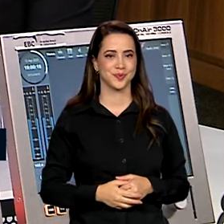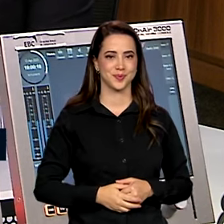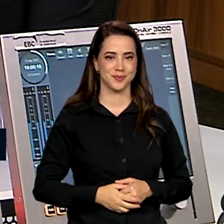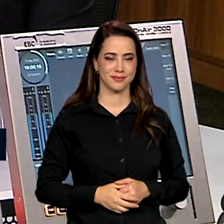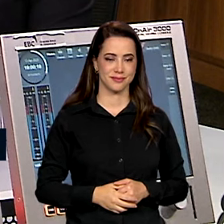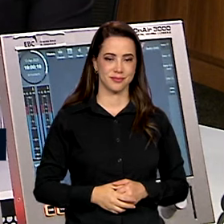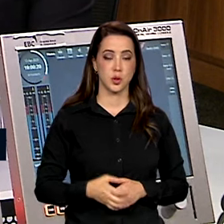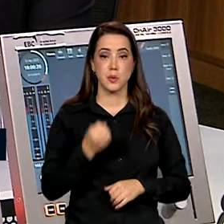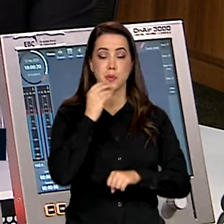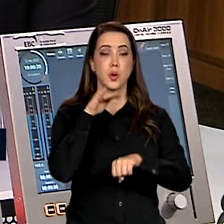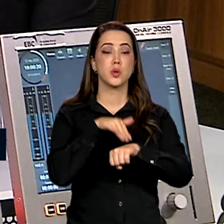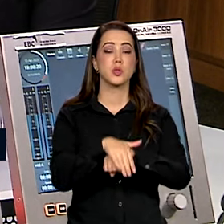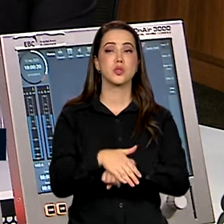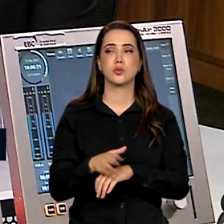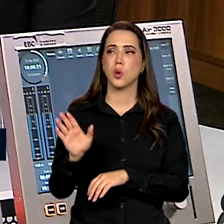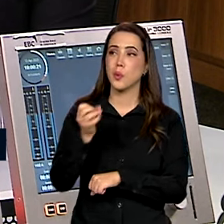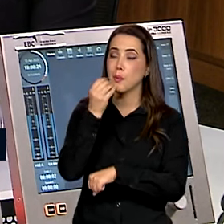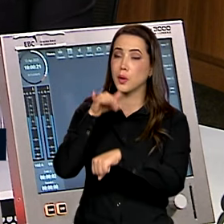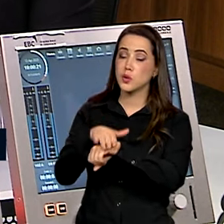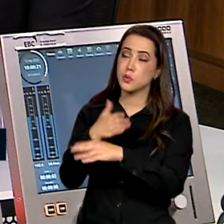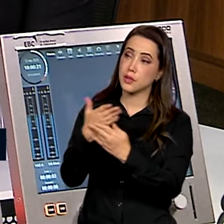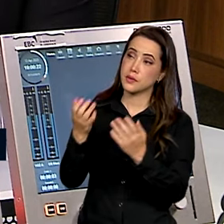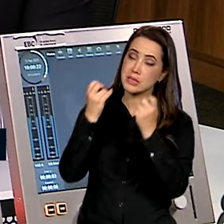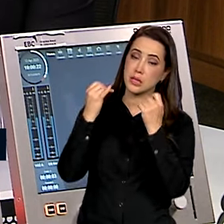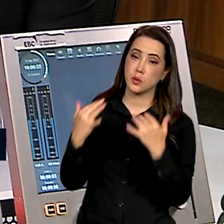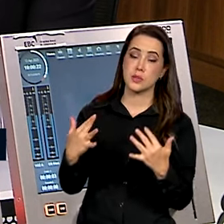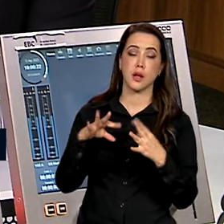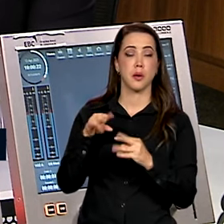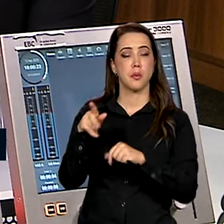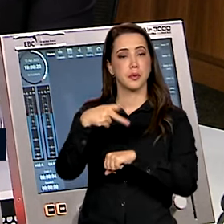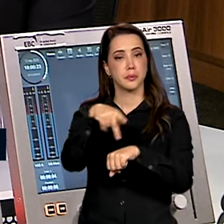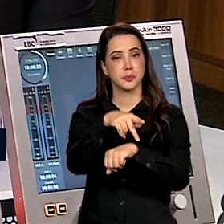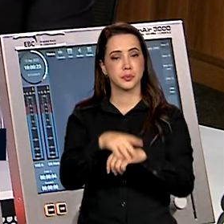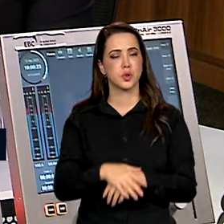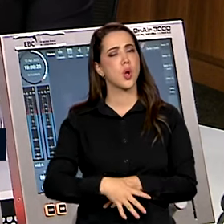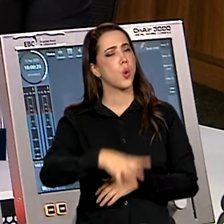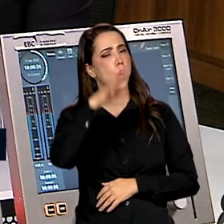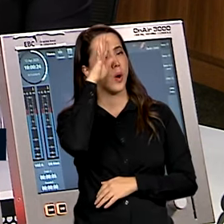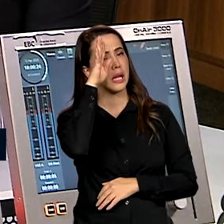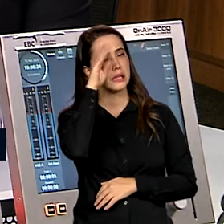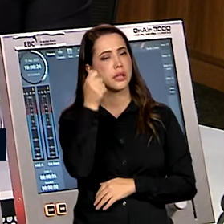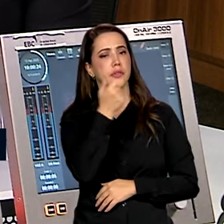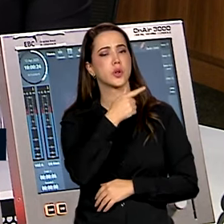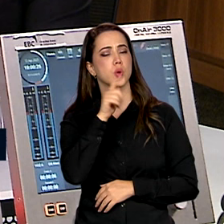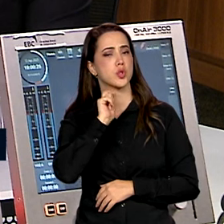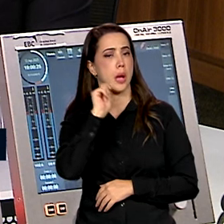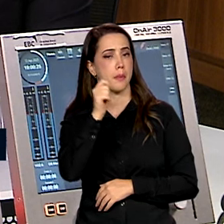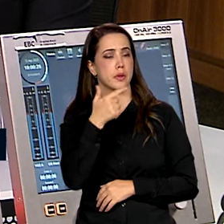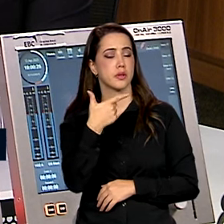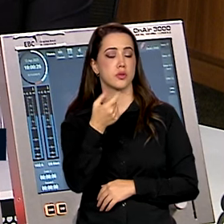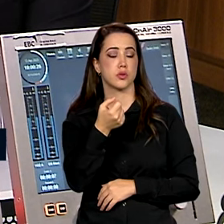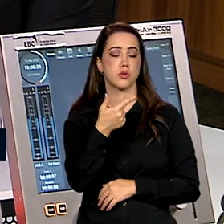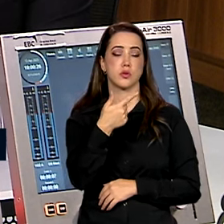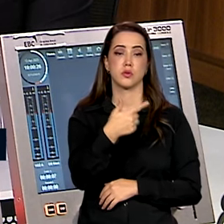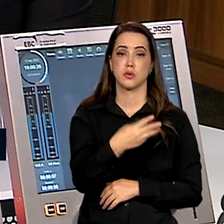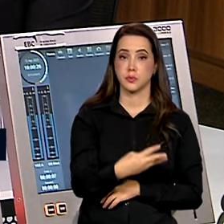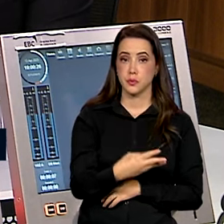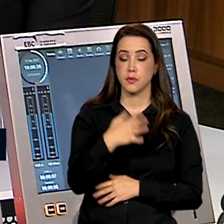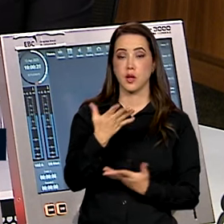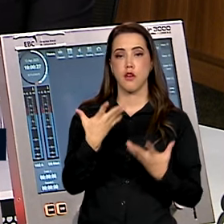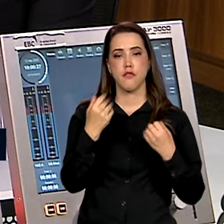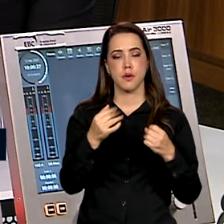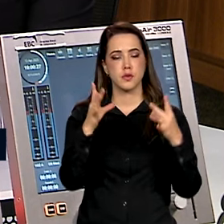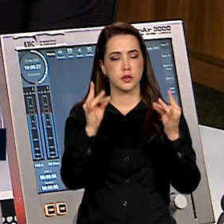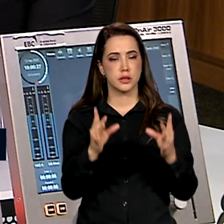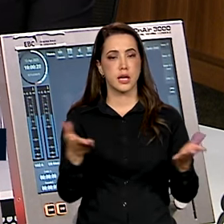boa noite boa noite para você que nos acompanha e todo o país quarta-feira 12 de abril de 2023 e vamos